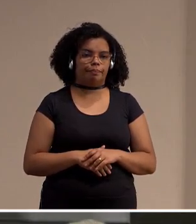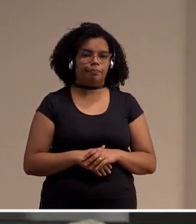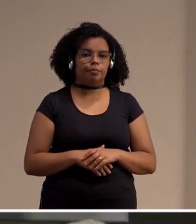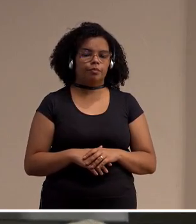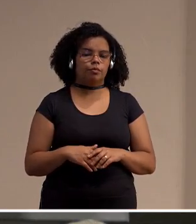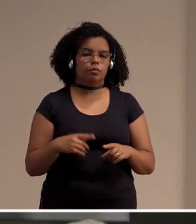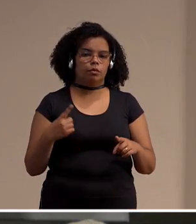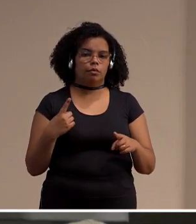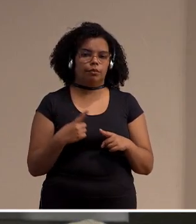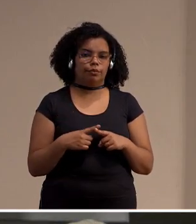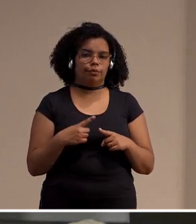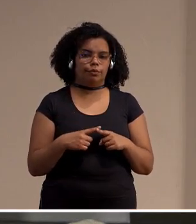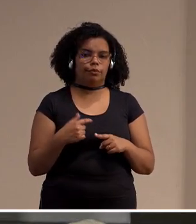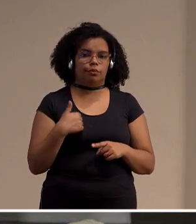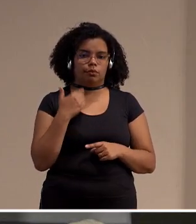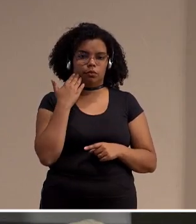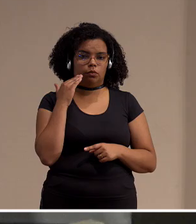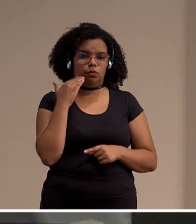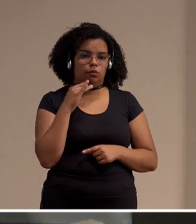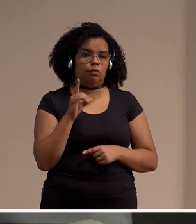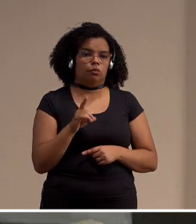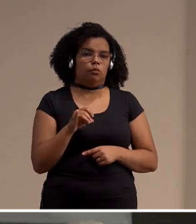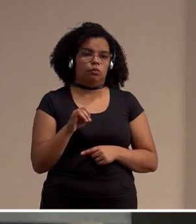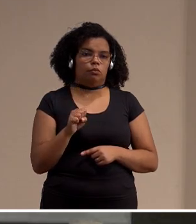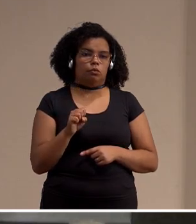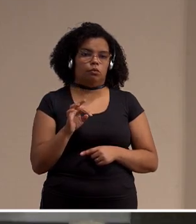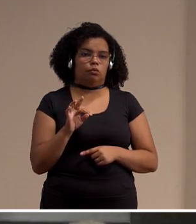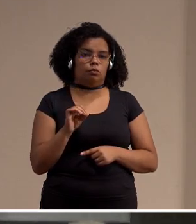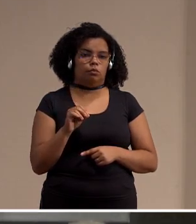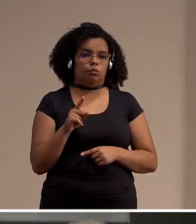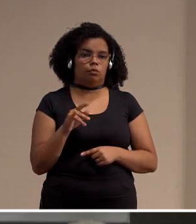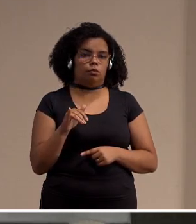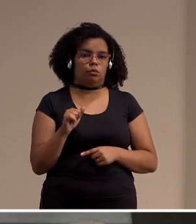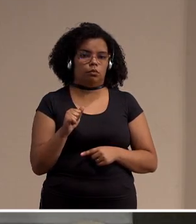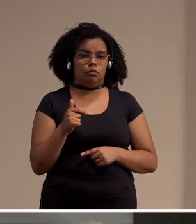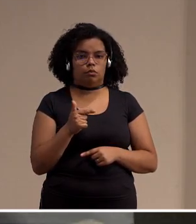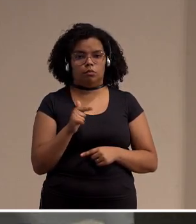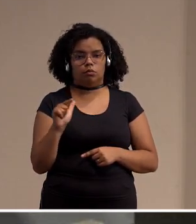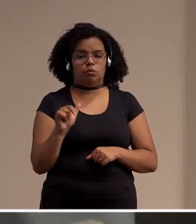Porque eu entendo a distopia hoje como mais uma forma